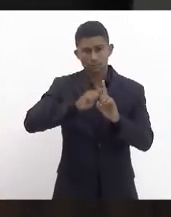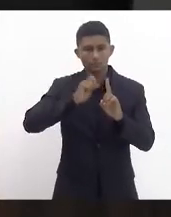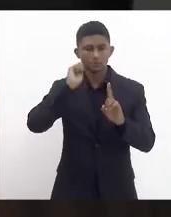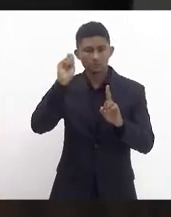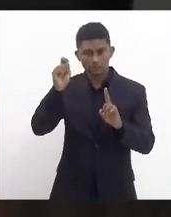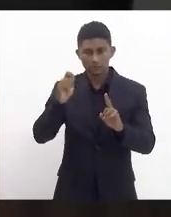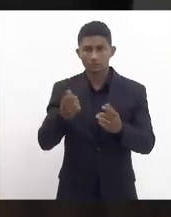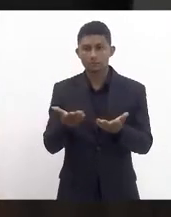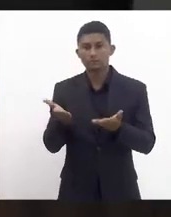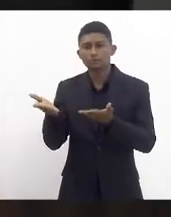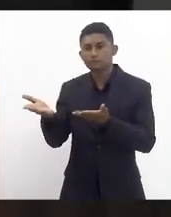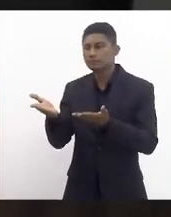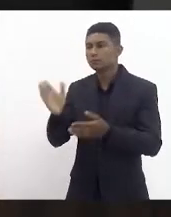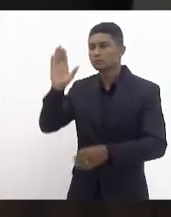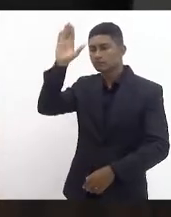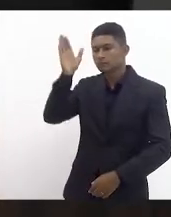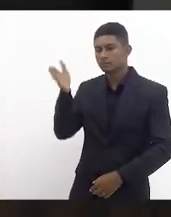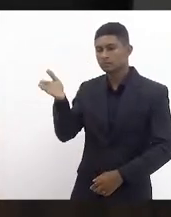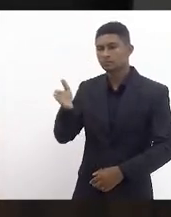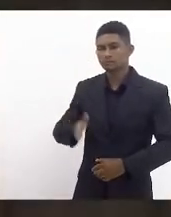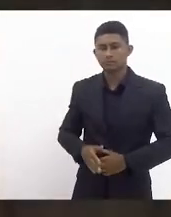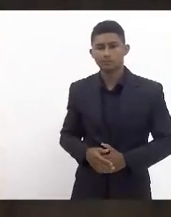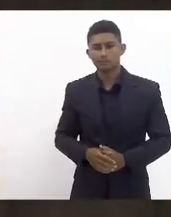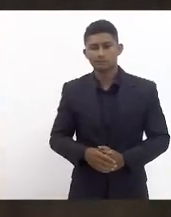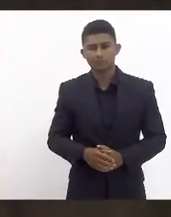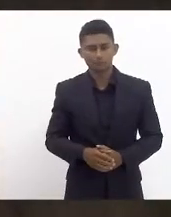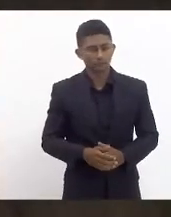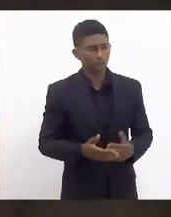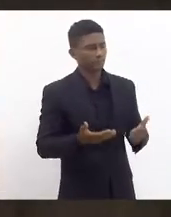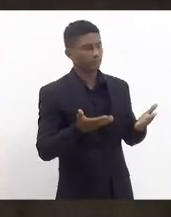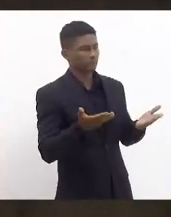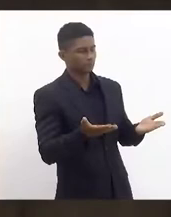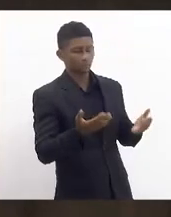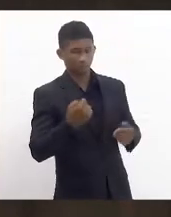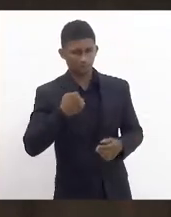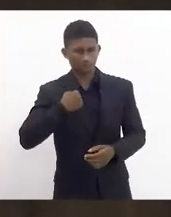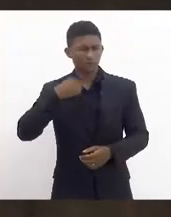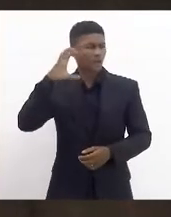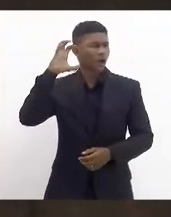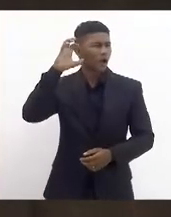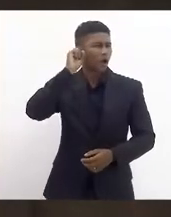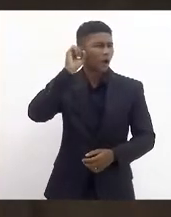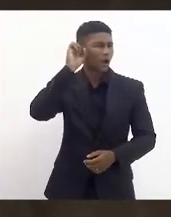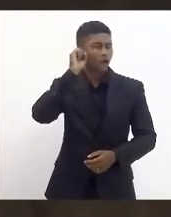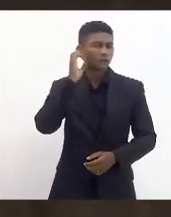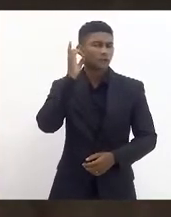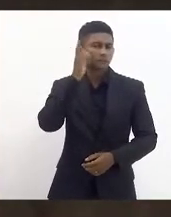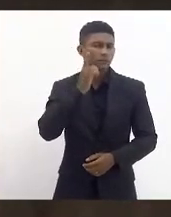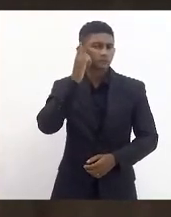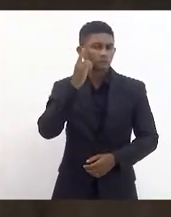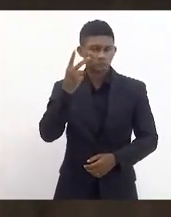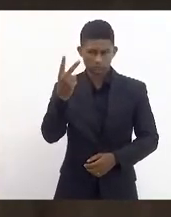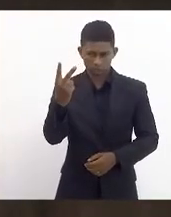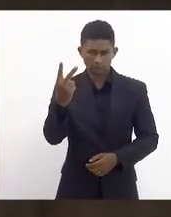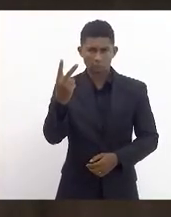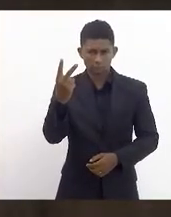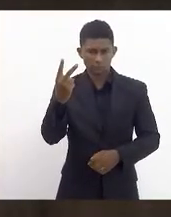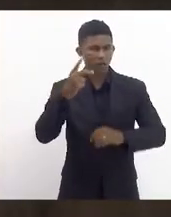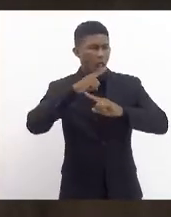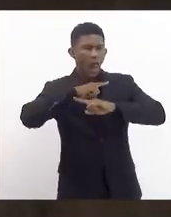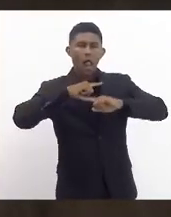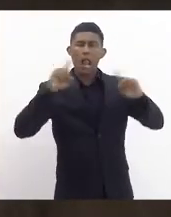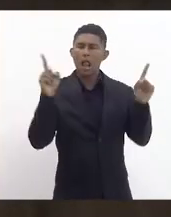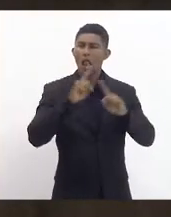estão aprovados. Pela ordem, deputado Alexandre. Presidente, eu ouvi duas deputadas criticando o senhor